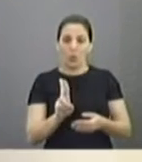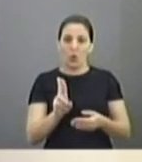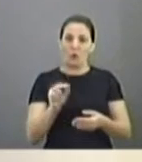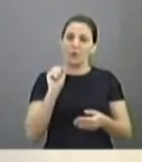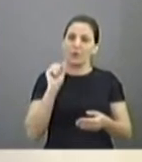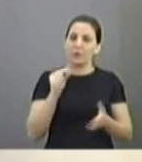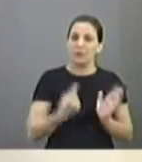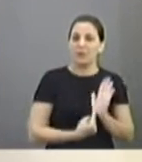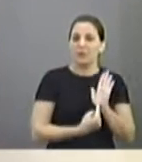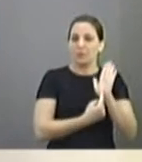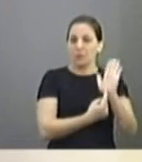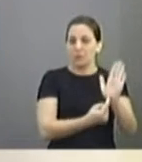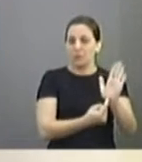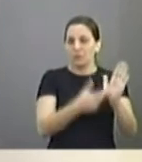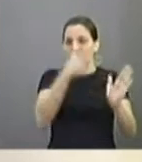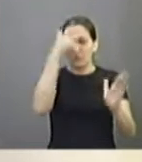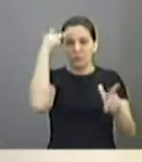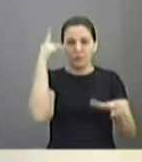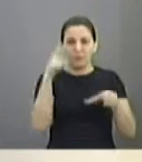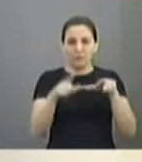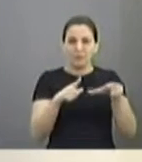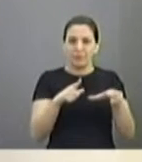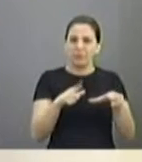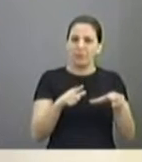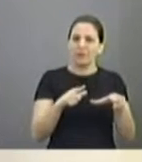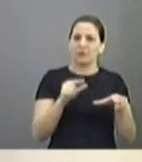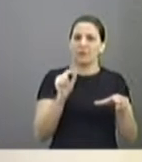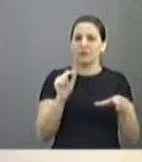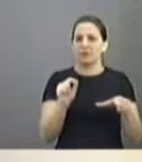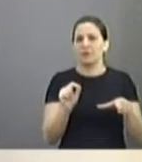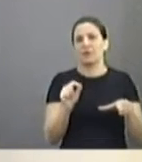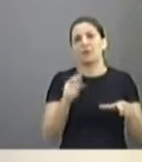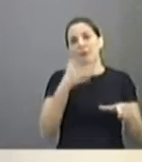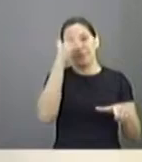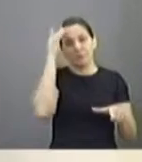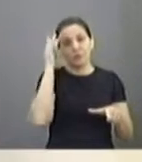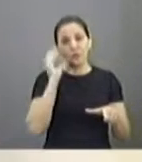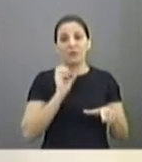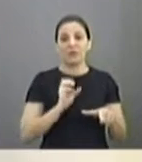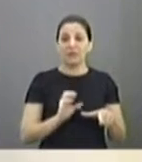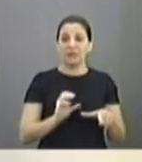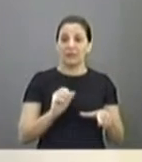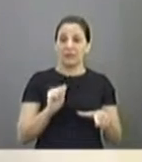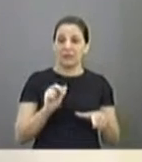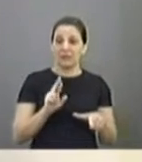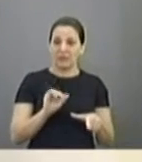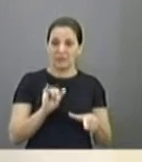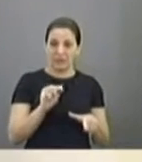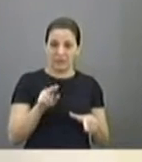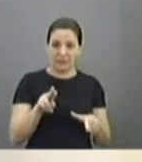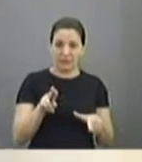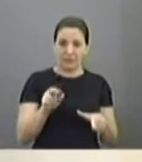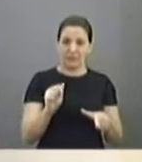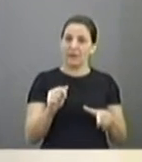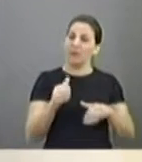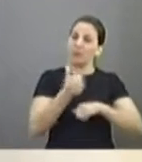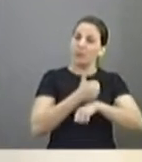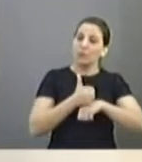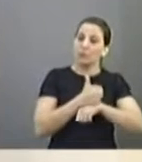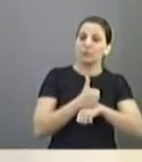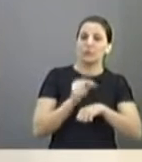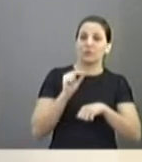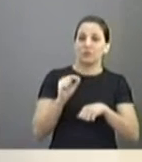que mostra um funcionário público, esse é um servidor de carreira, há bastante tempo na prefeitura já, que ocupa cargo de